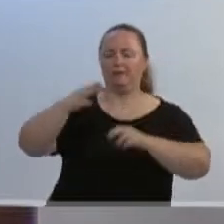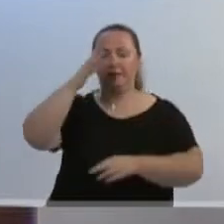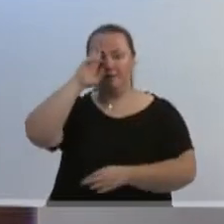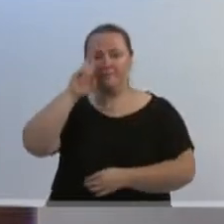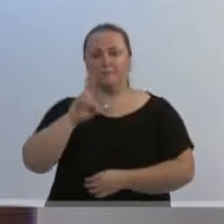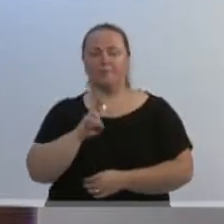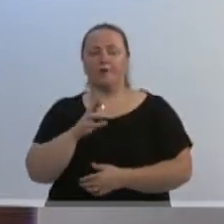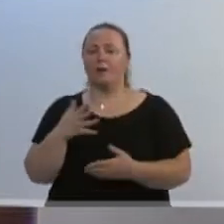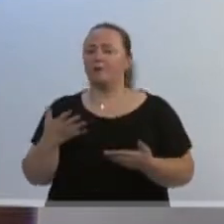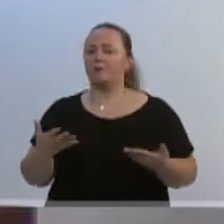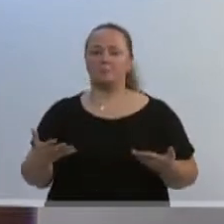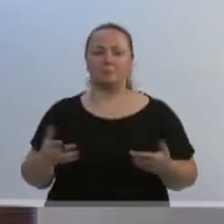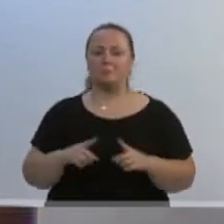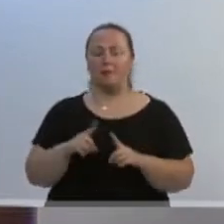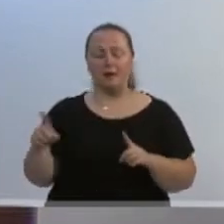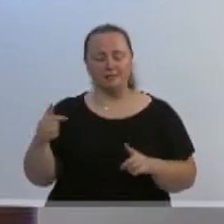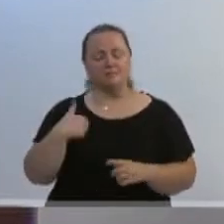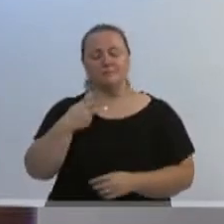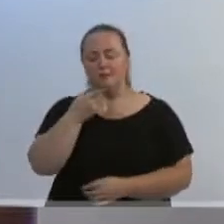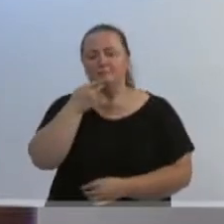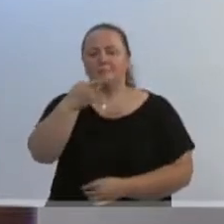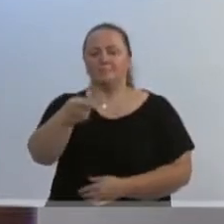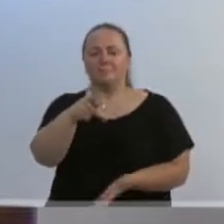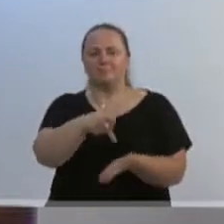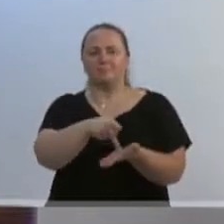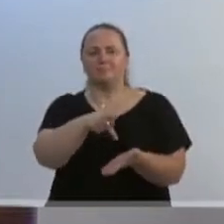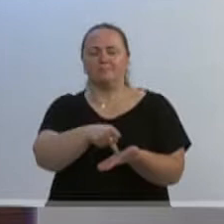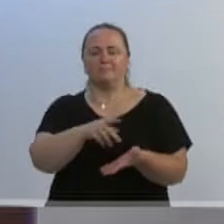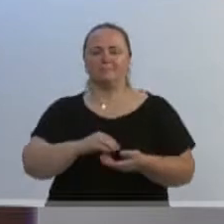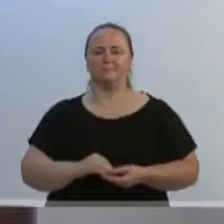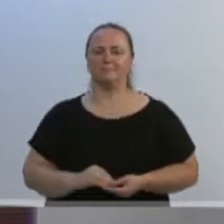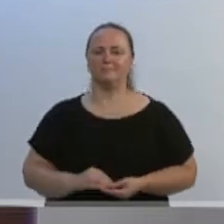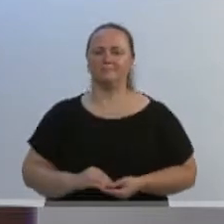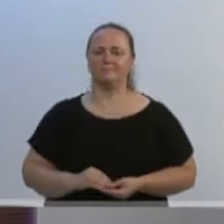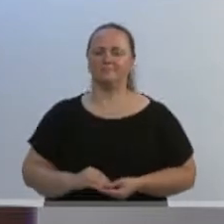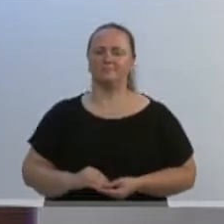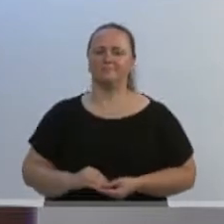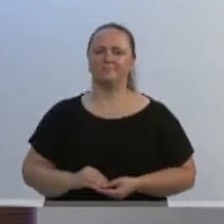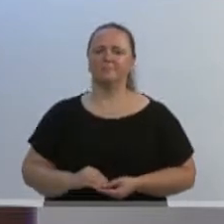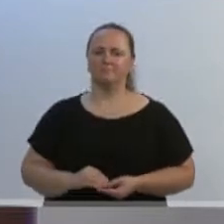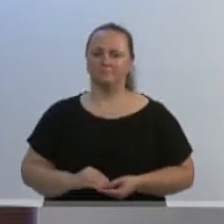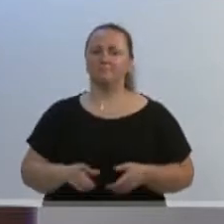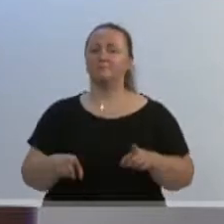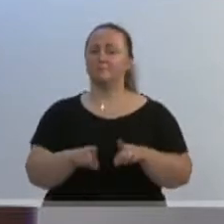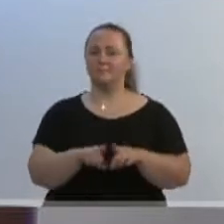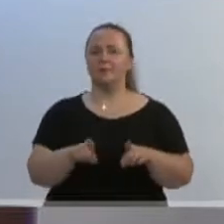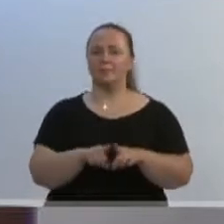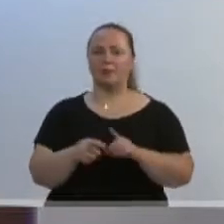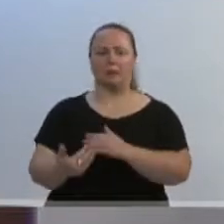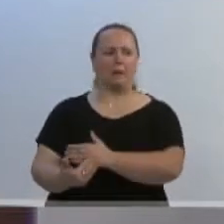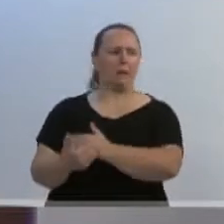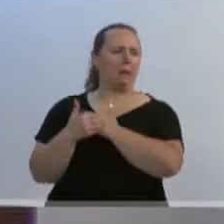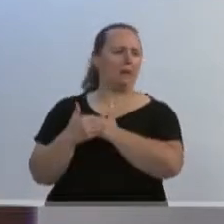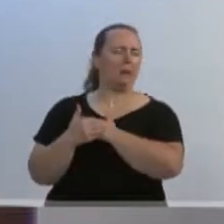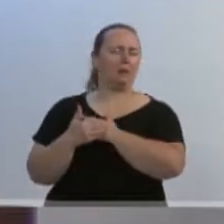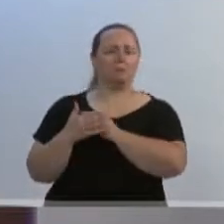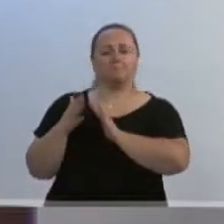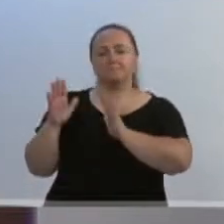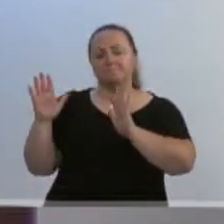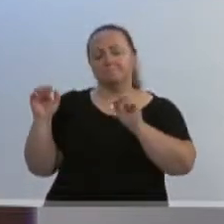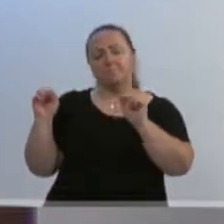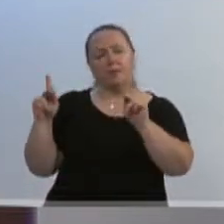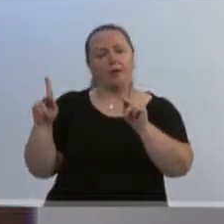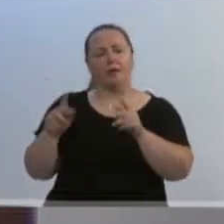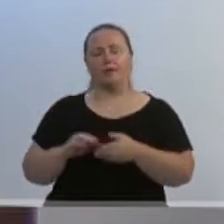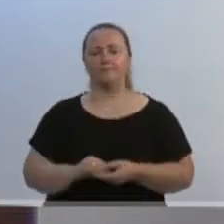ou a falta dela, e até mesmo ao preço de ser ofendido aqui gratuitamente. Eu